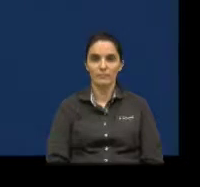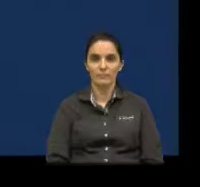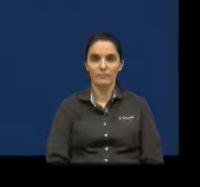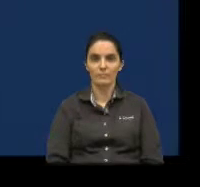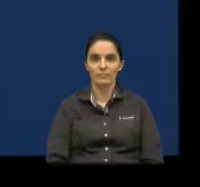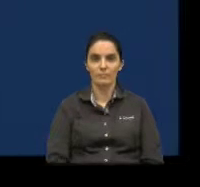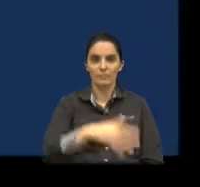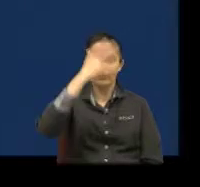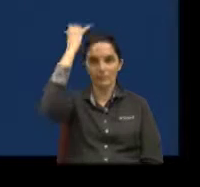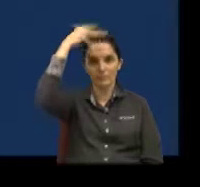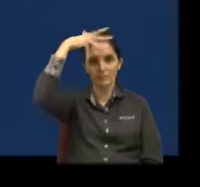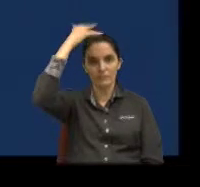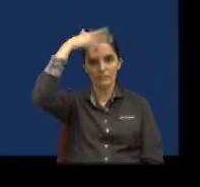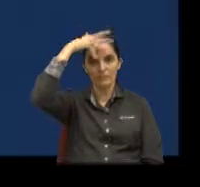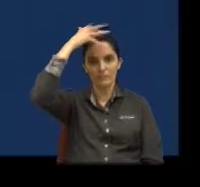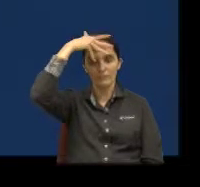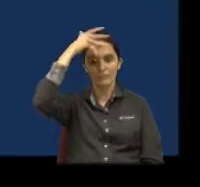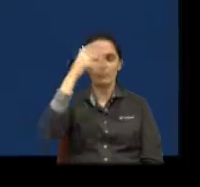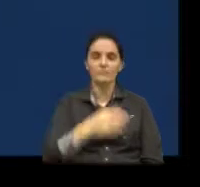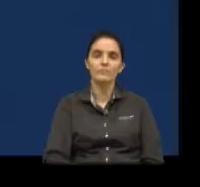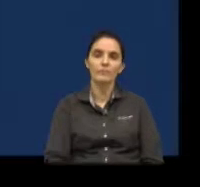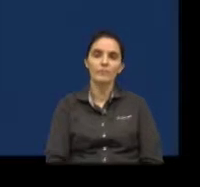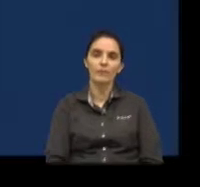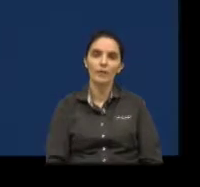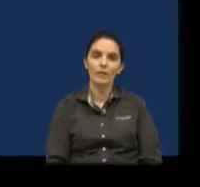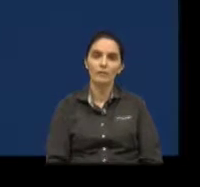Érica Tanque.